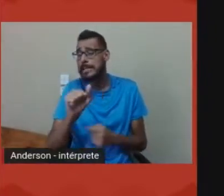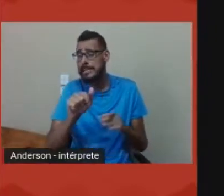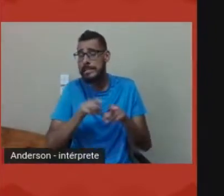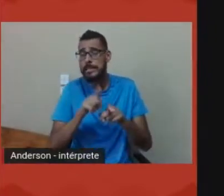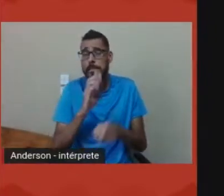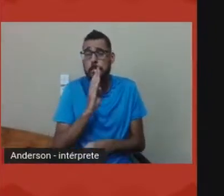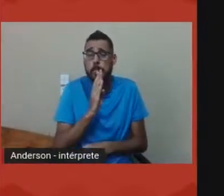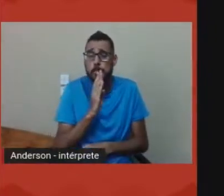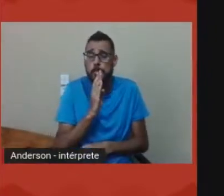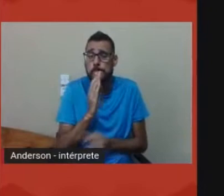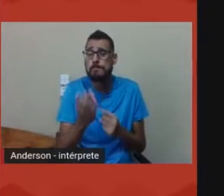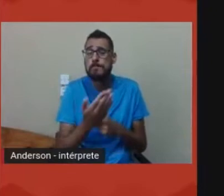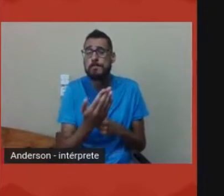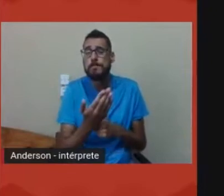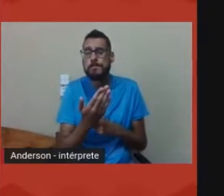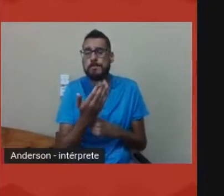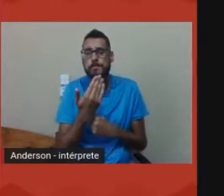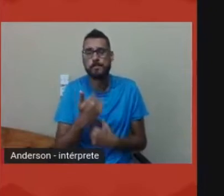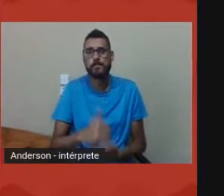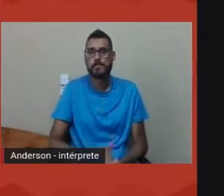quietinha.